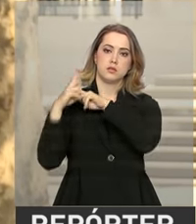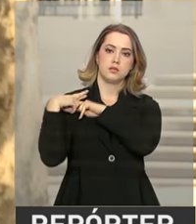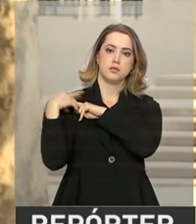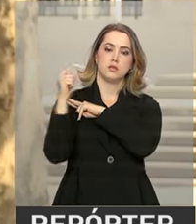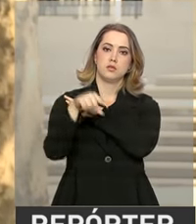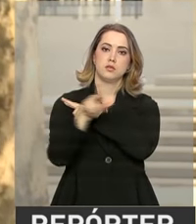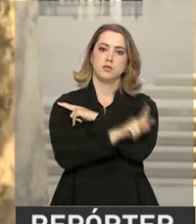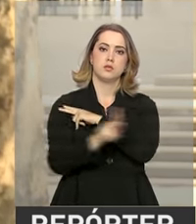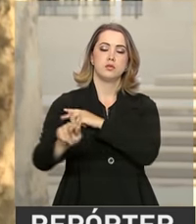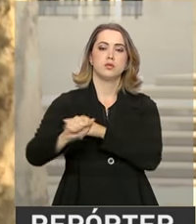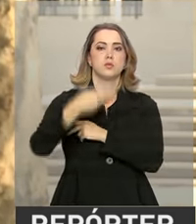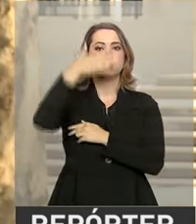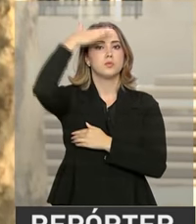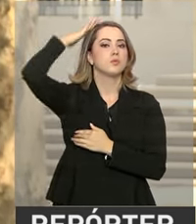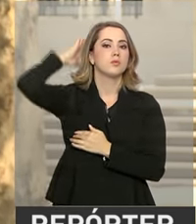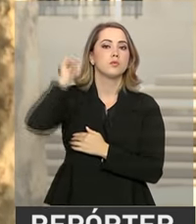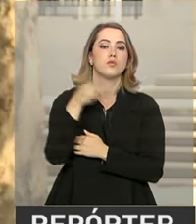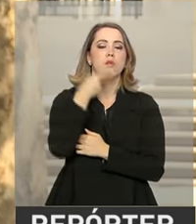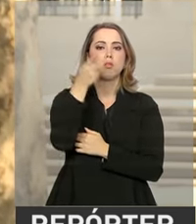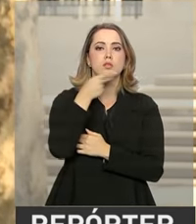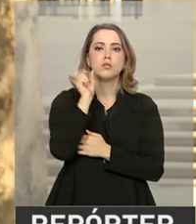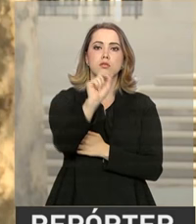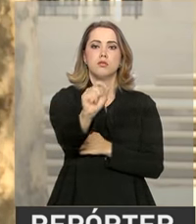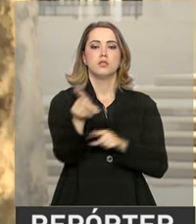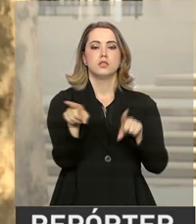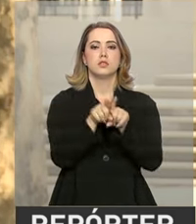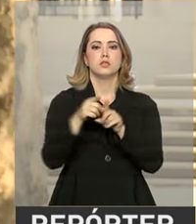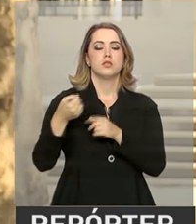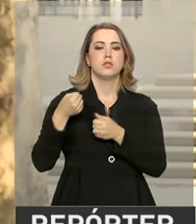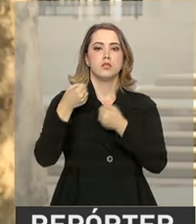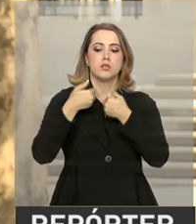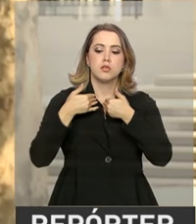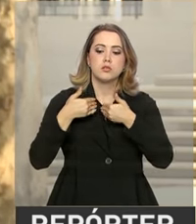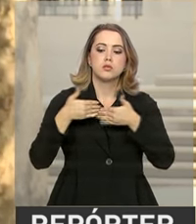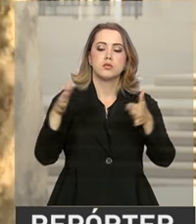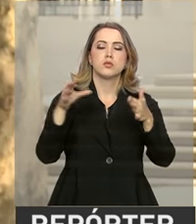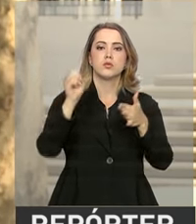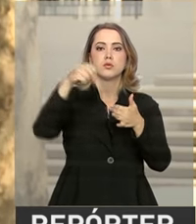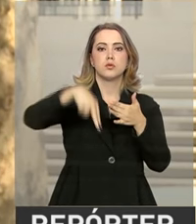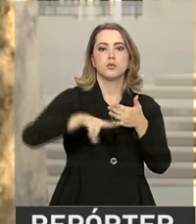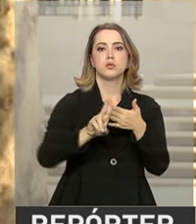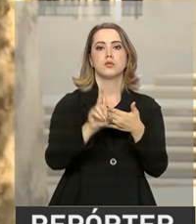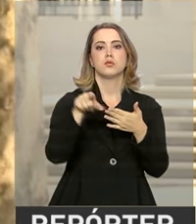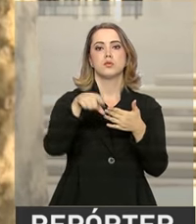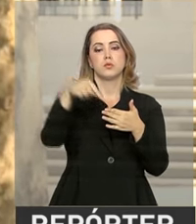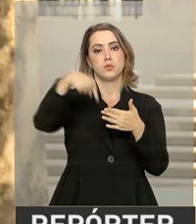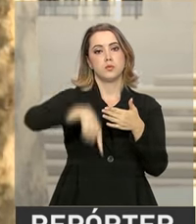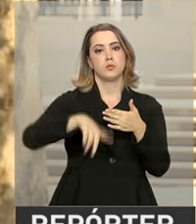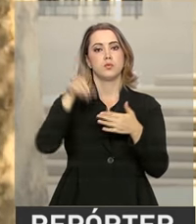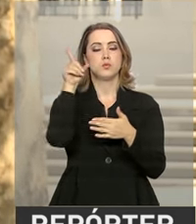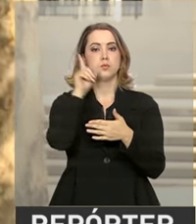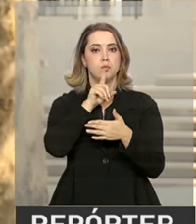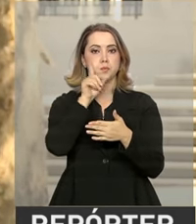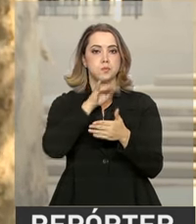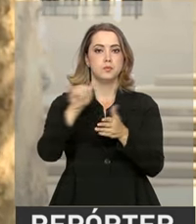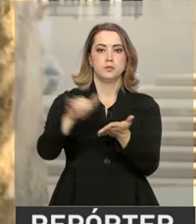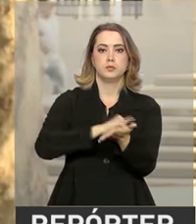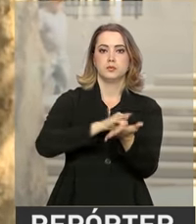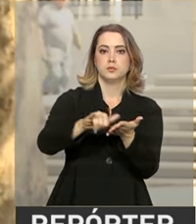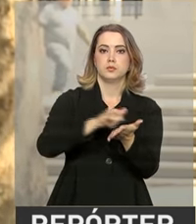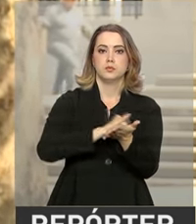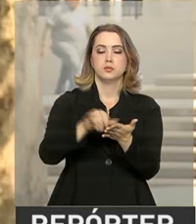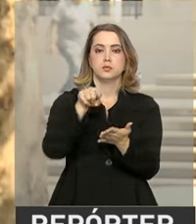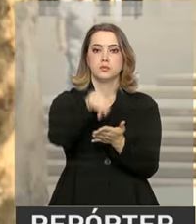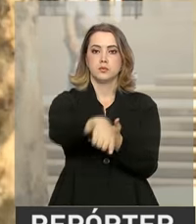do presidente Michel Temer, que fará o discurso inaugural da Assembleia Geral das Nações Unidas, aqui em Nova York, nos Estados